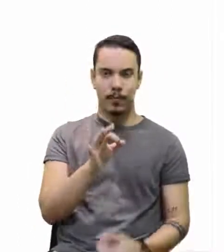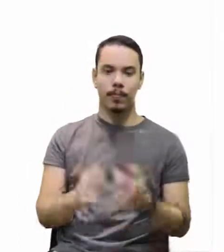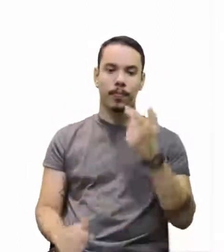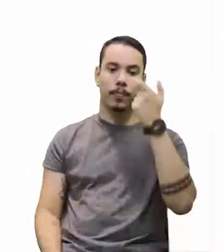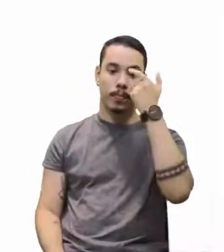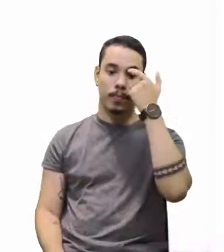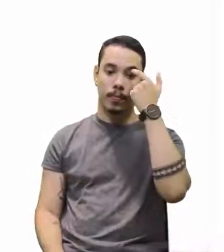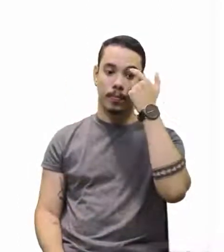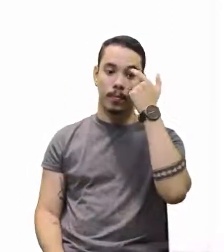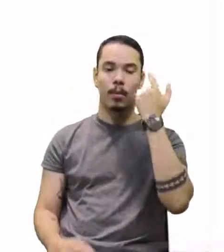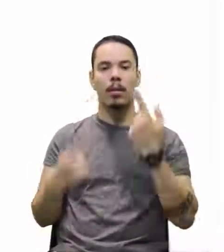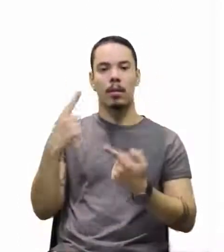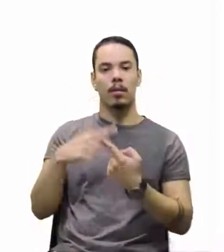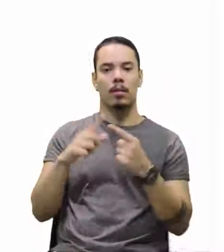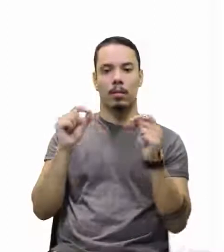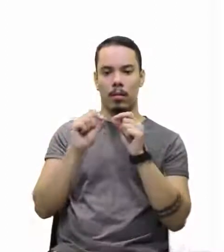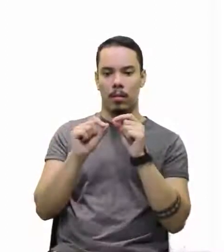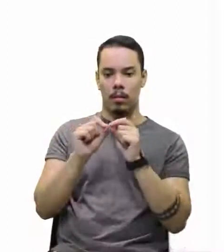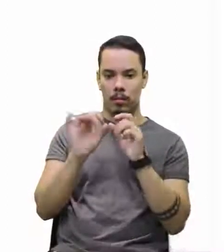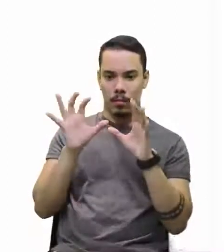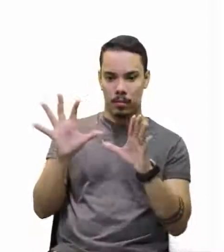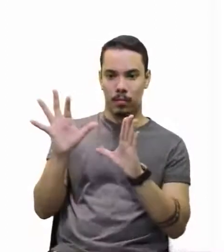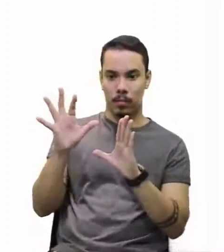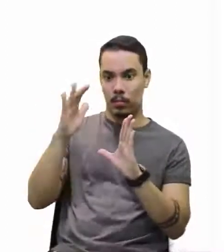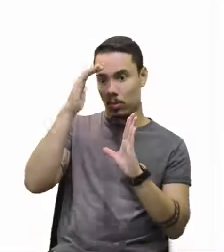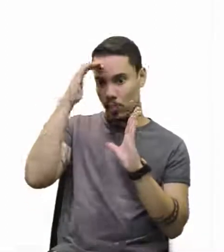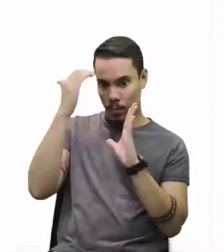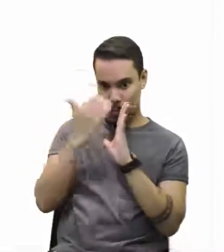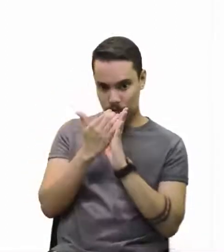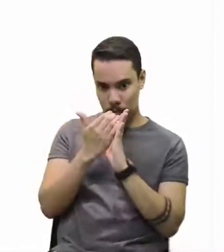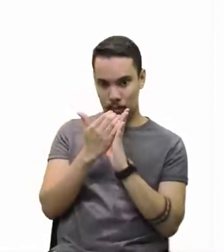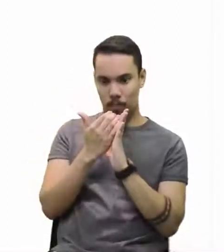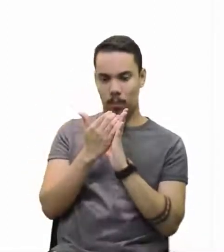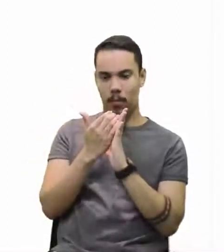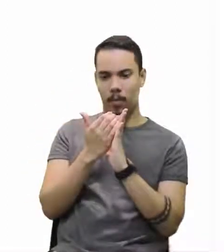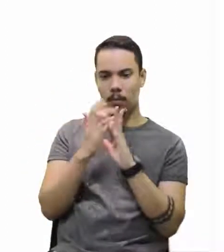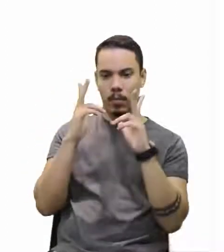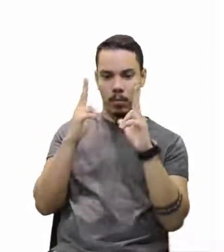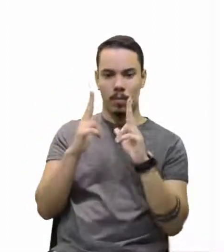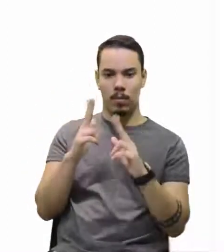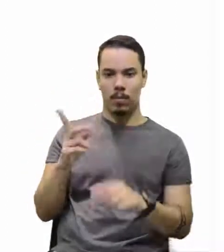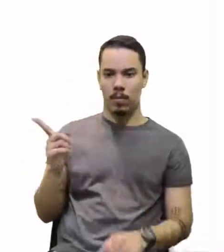De fato, fazendo T igual a L sobre R aqui, ó.